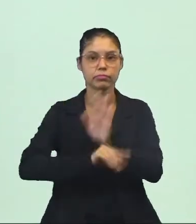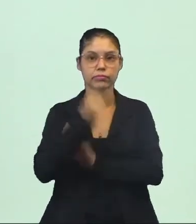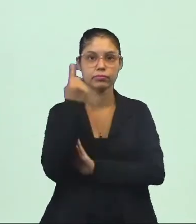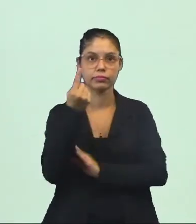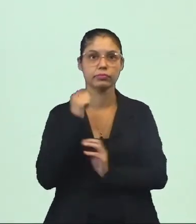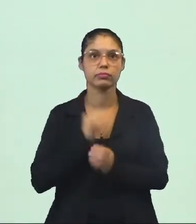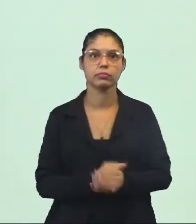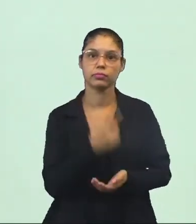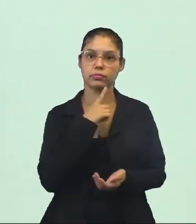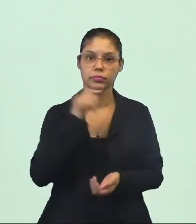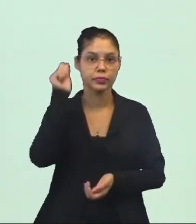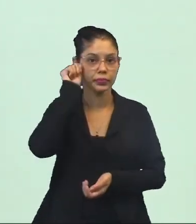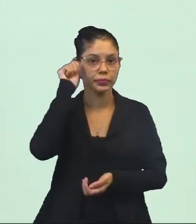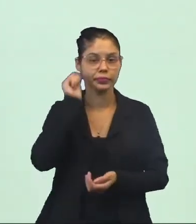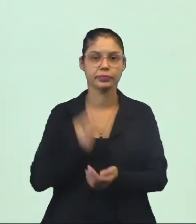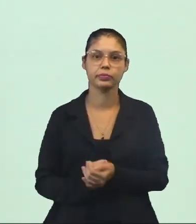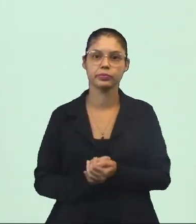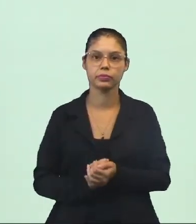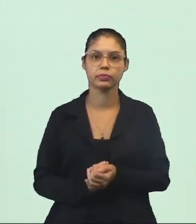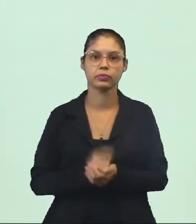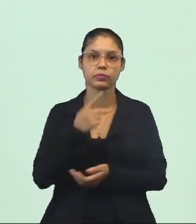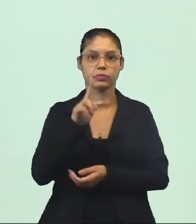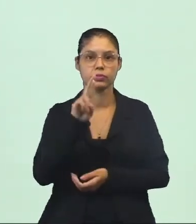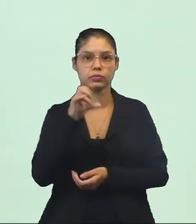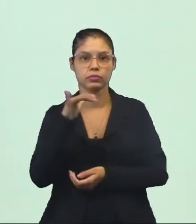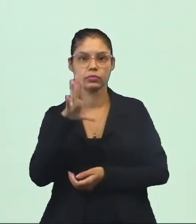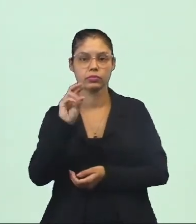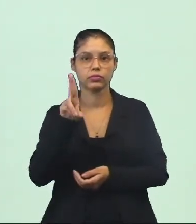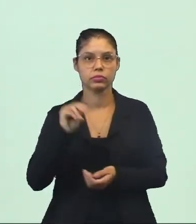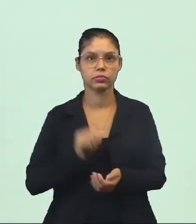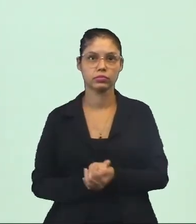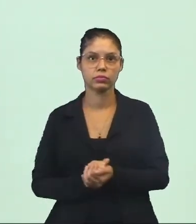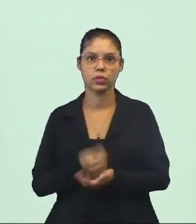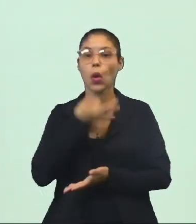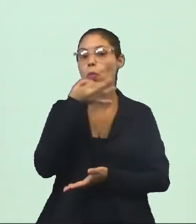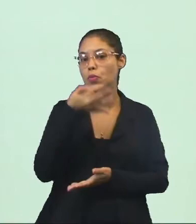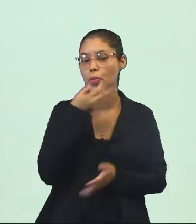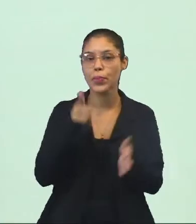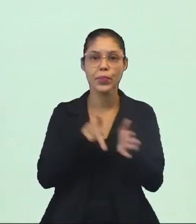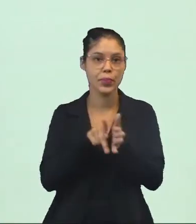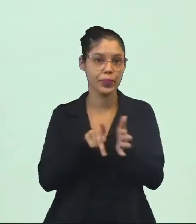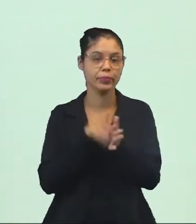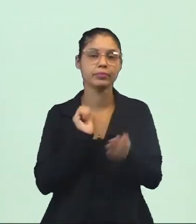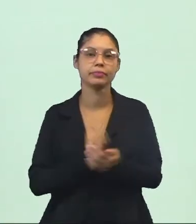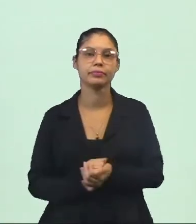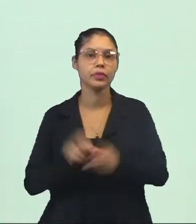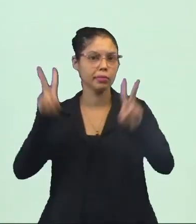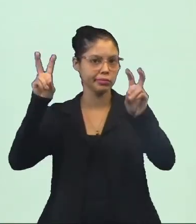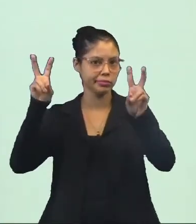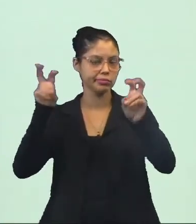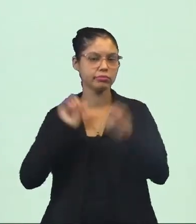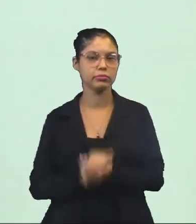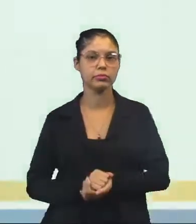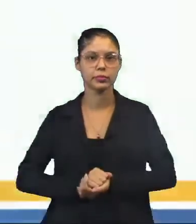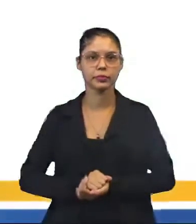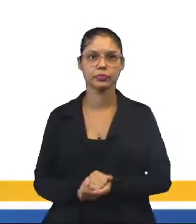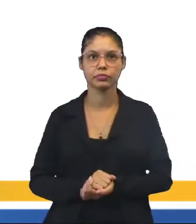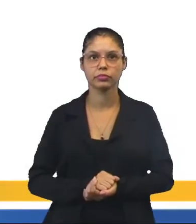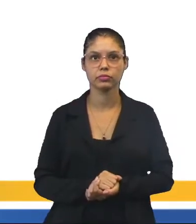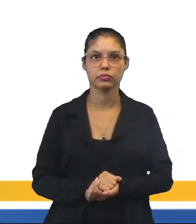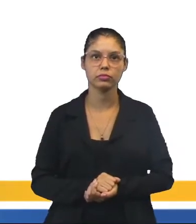autor ele já vai dando o seu posicionamento, ele já vai trazendo a sua opinião sobre a temática.